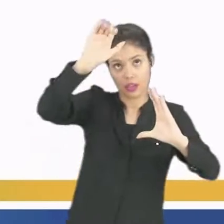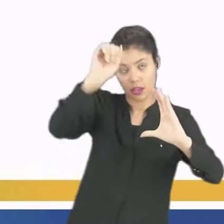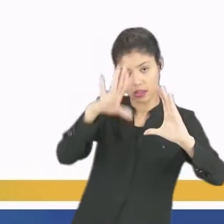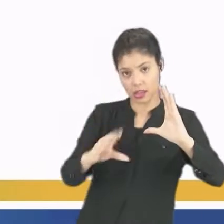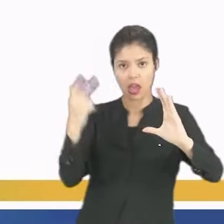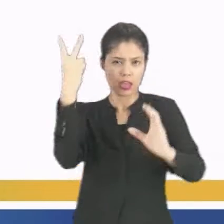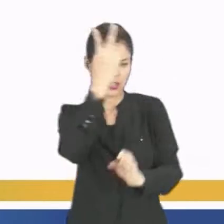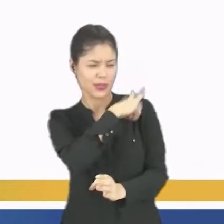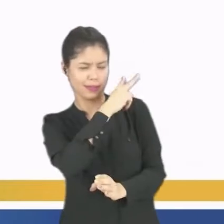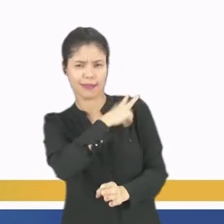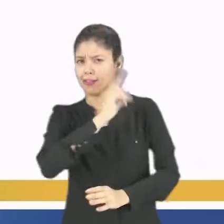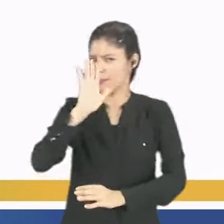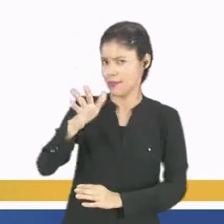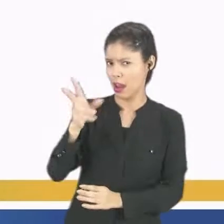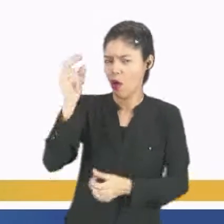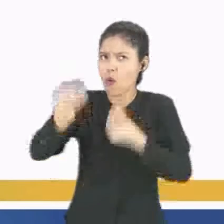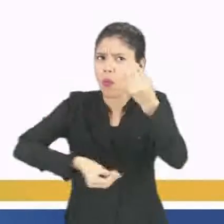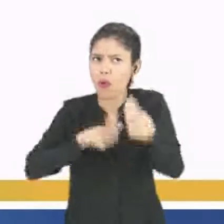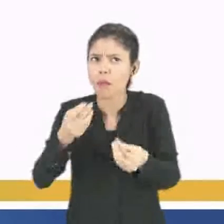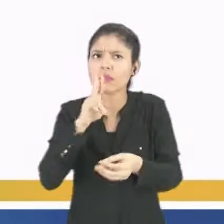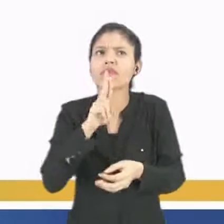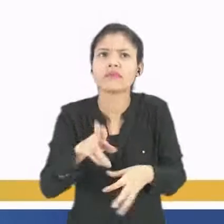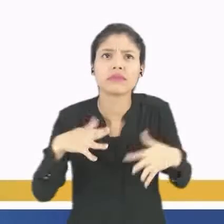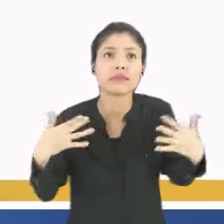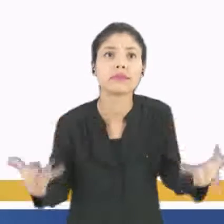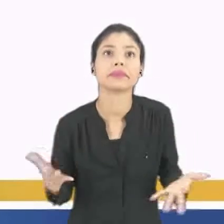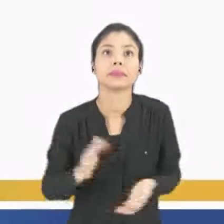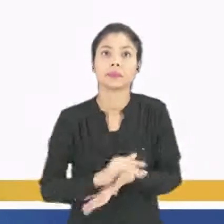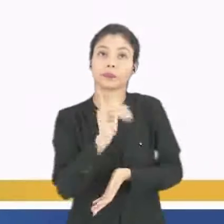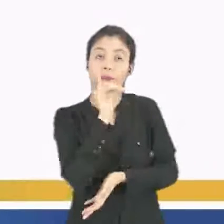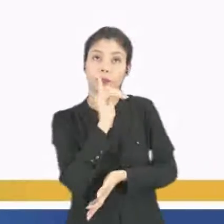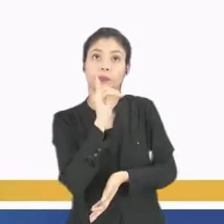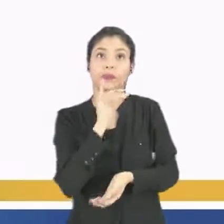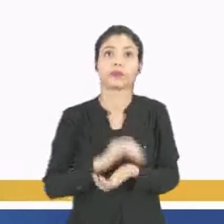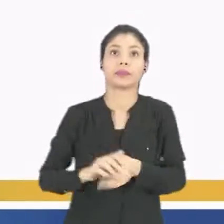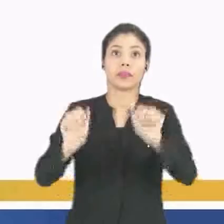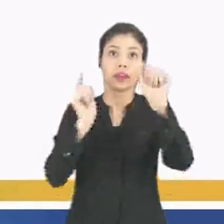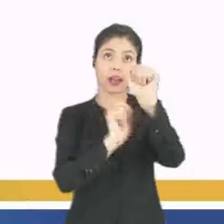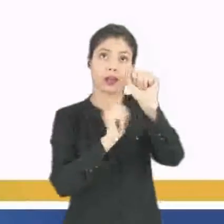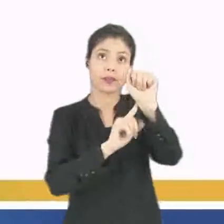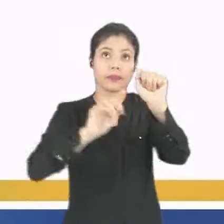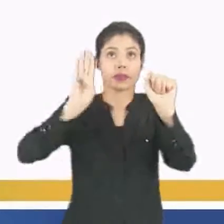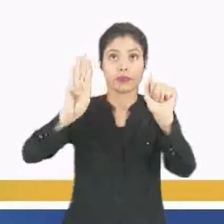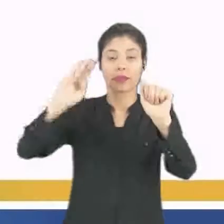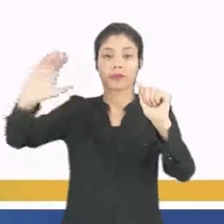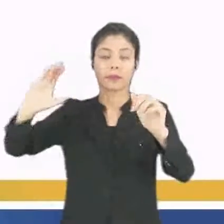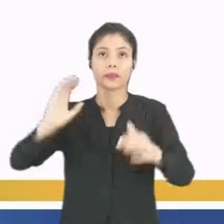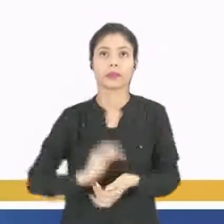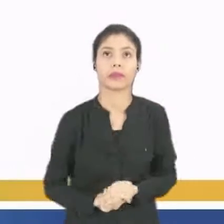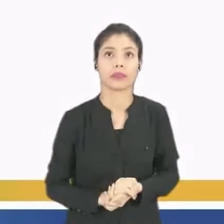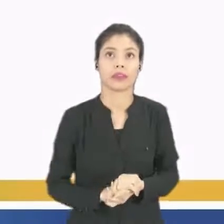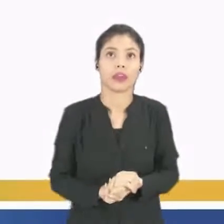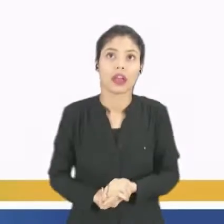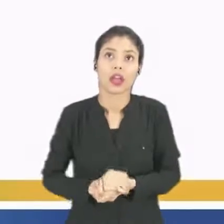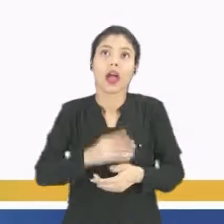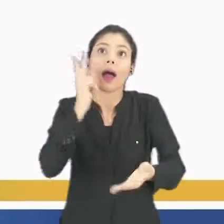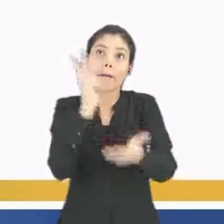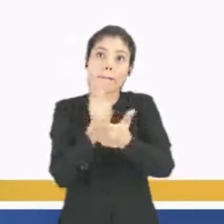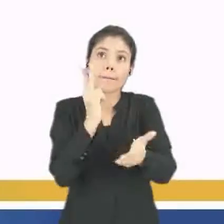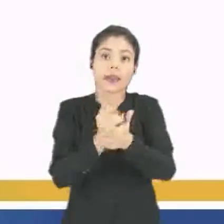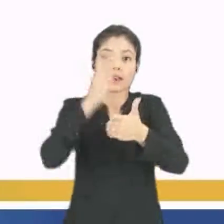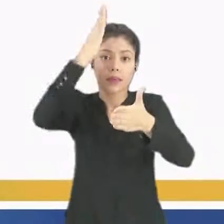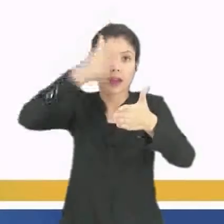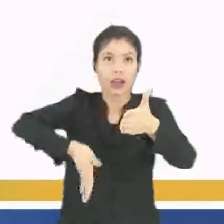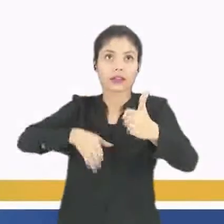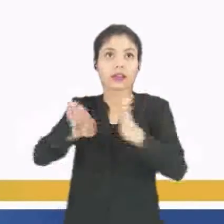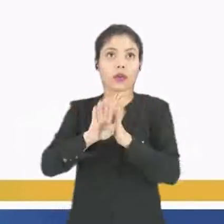lá do segundo ano, como é que calcula isso. Exemplo, eu tenho um ponto A, B e C. Eles pertencem à mesma reta, então